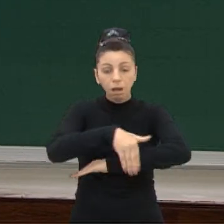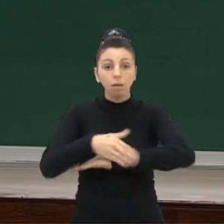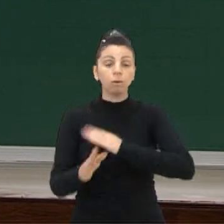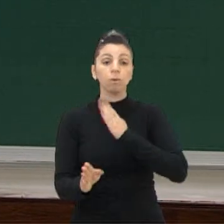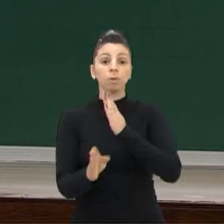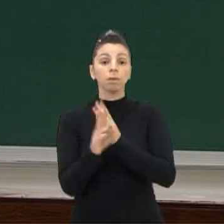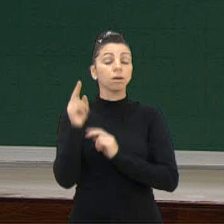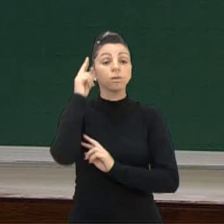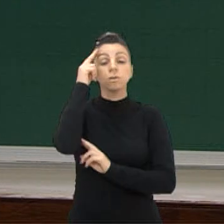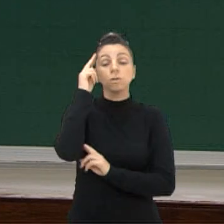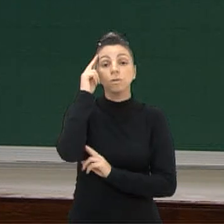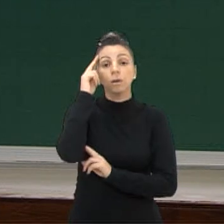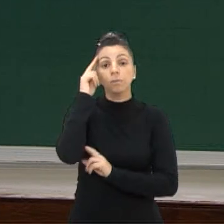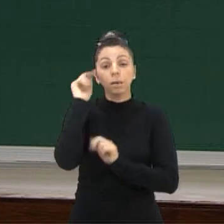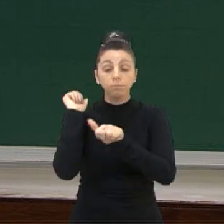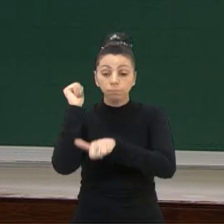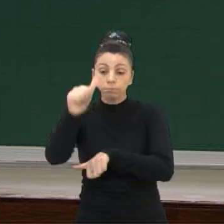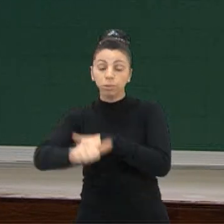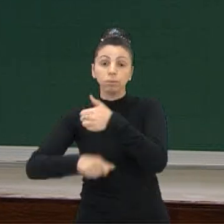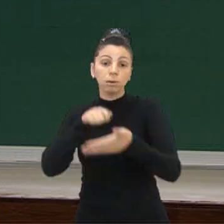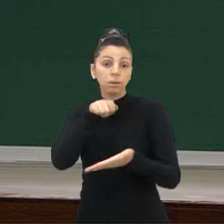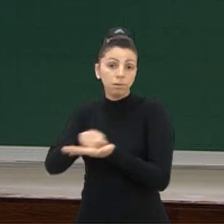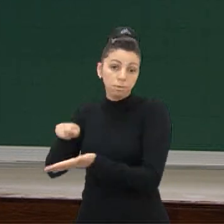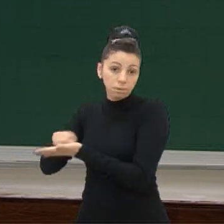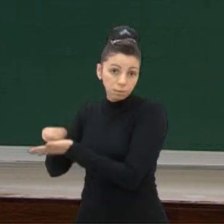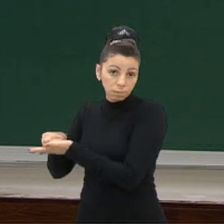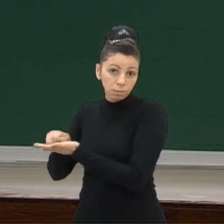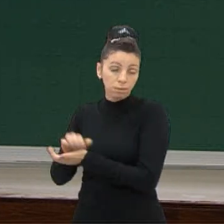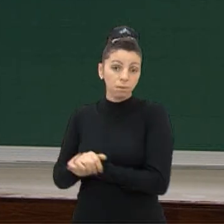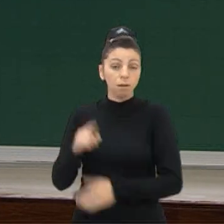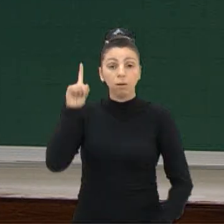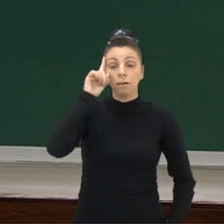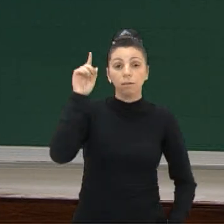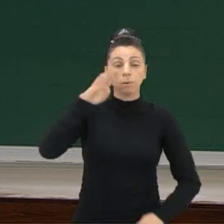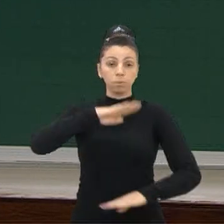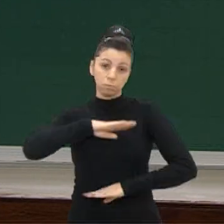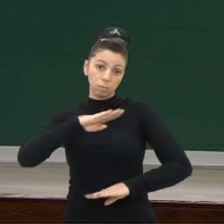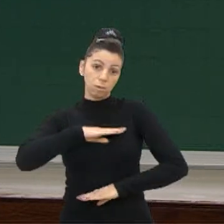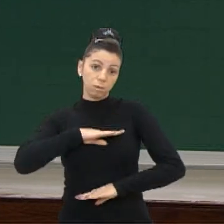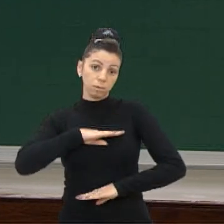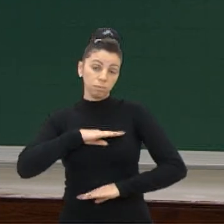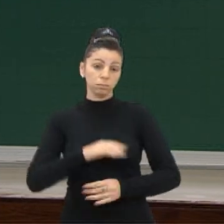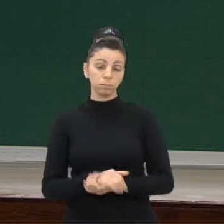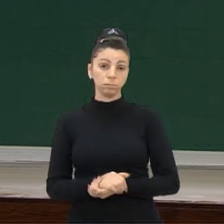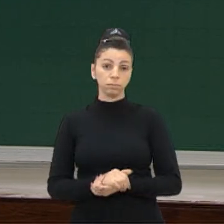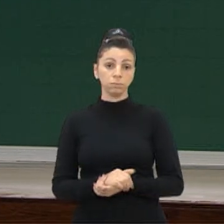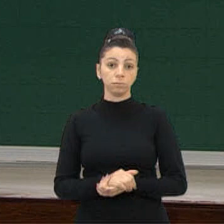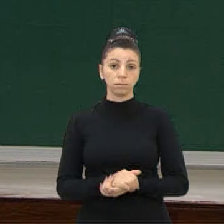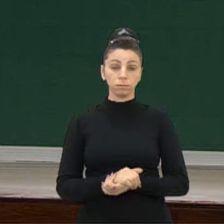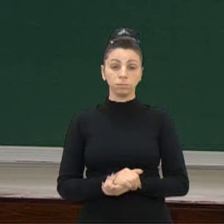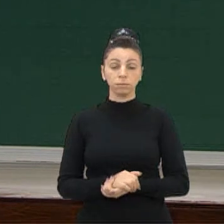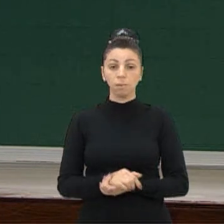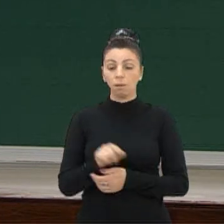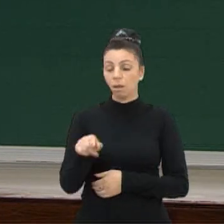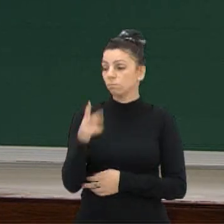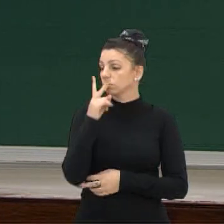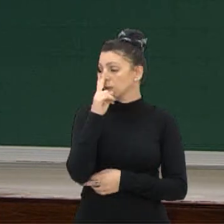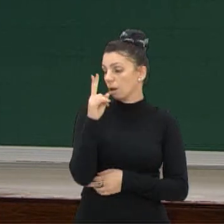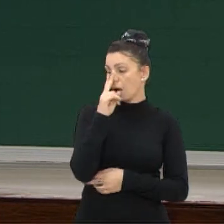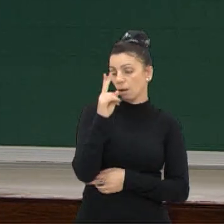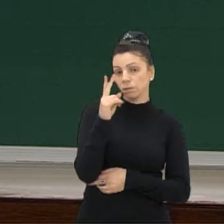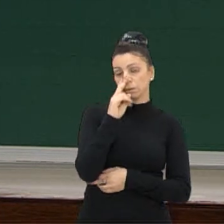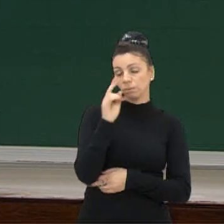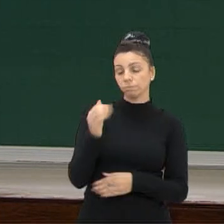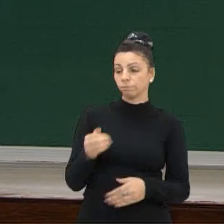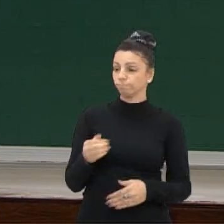Num texto que aborda ali uma situação do cotidiano, né? Uma situação corriqueira e que ele acha interessante, que